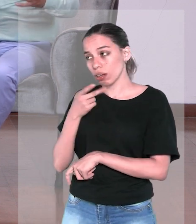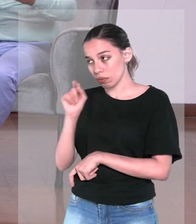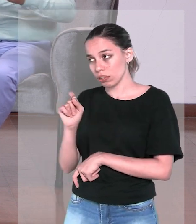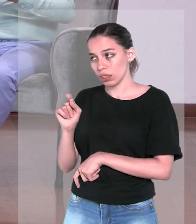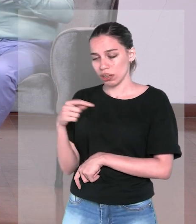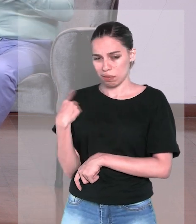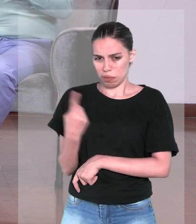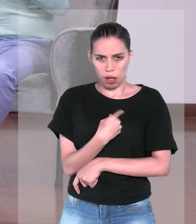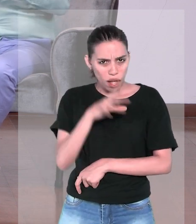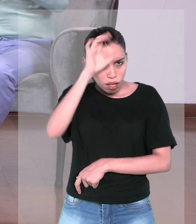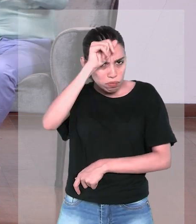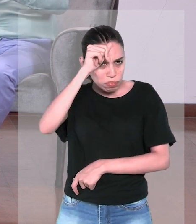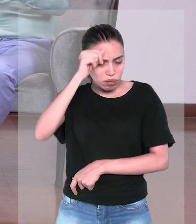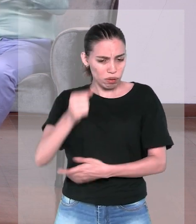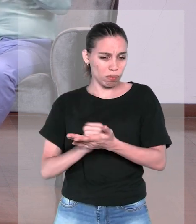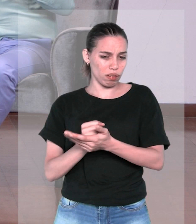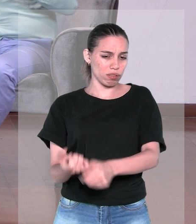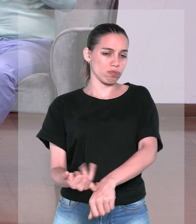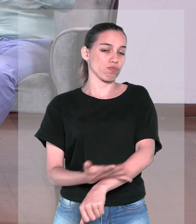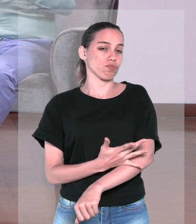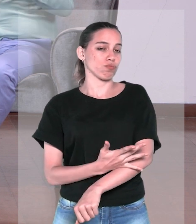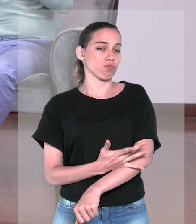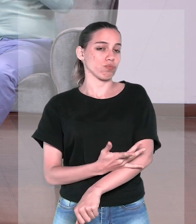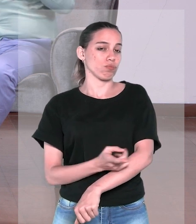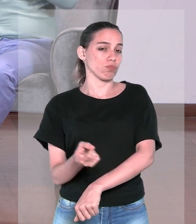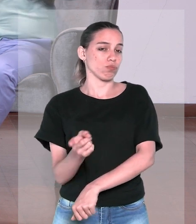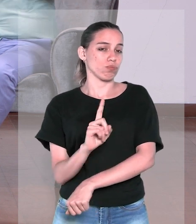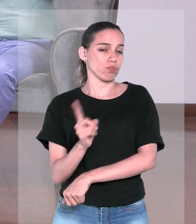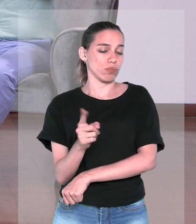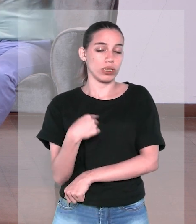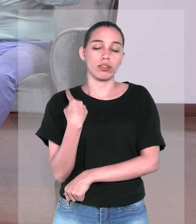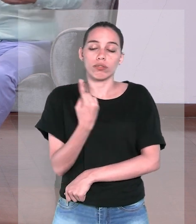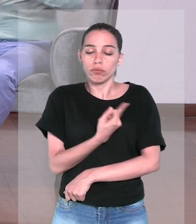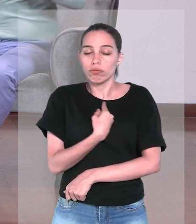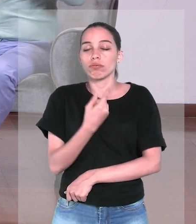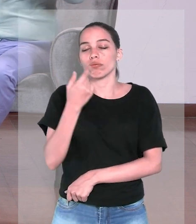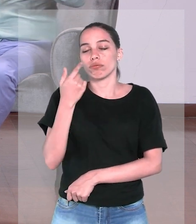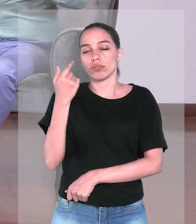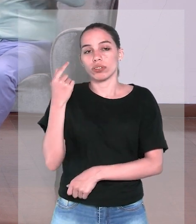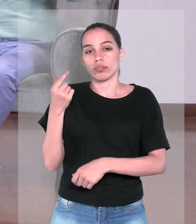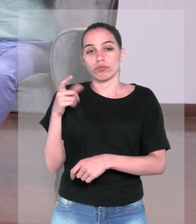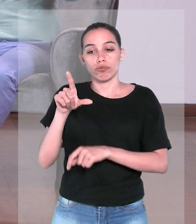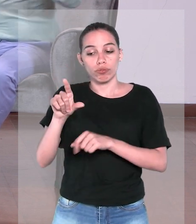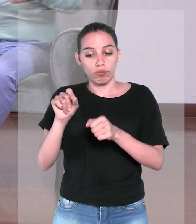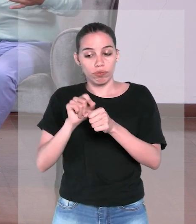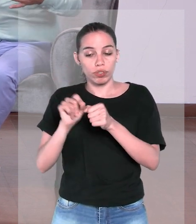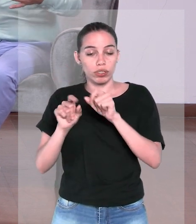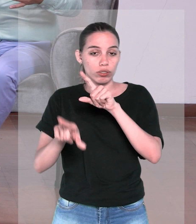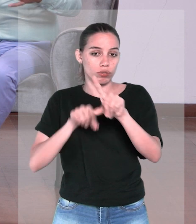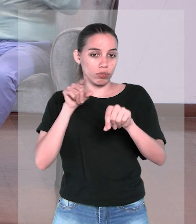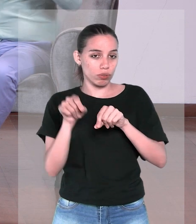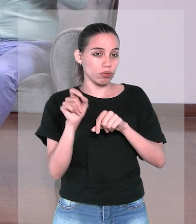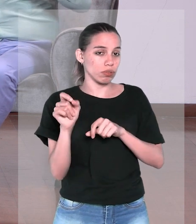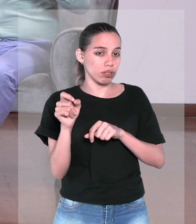seguinte. Não é? Então, de alguma maneira, a geração do quarto ela foi produzida por uma geração também